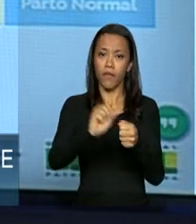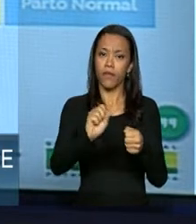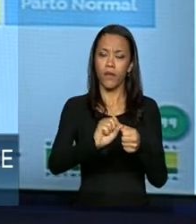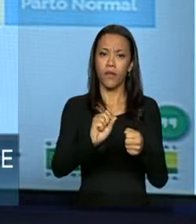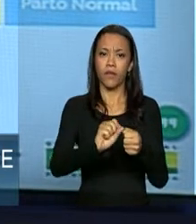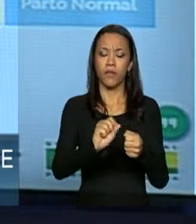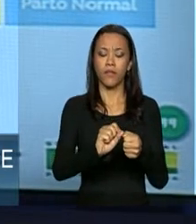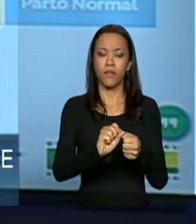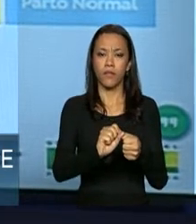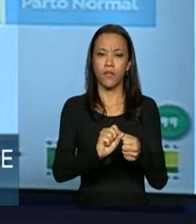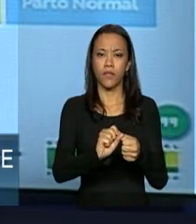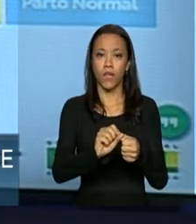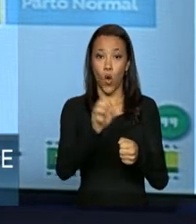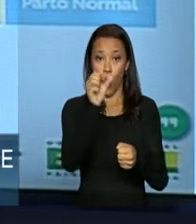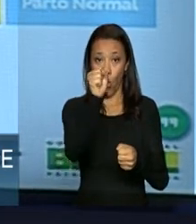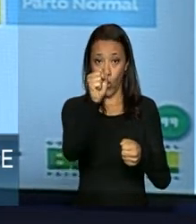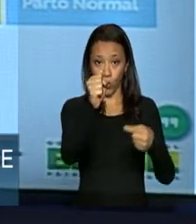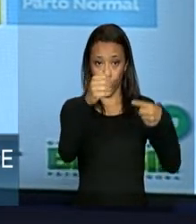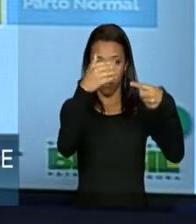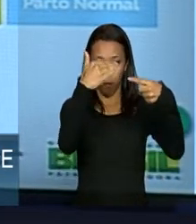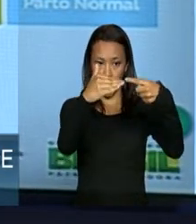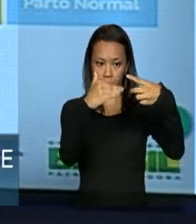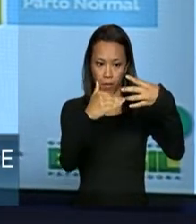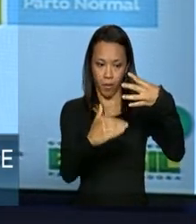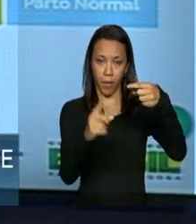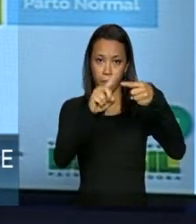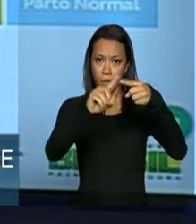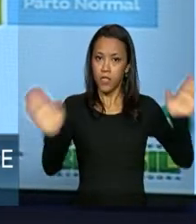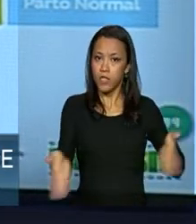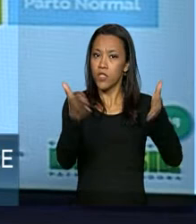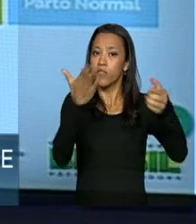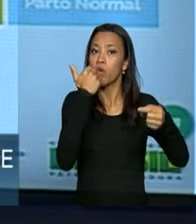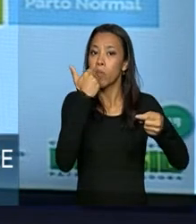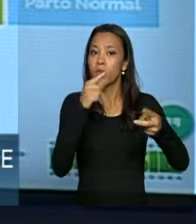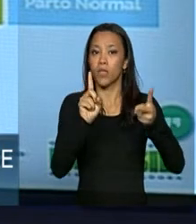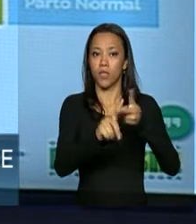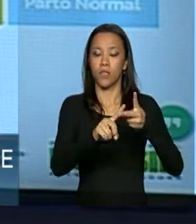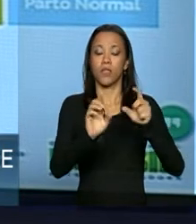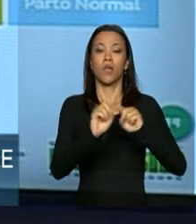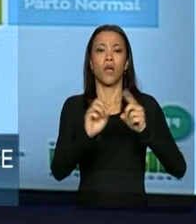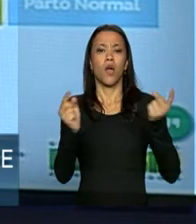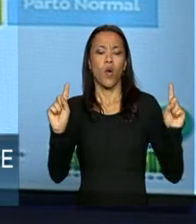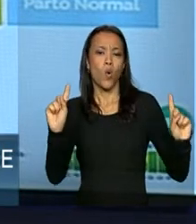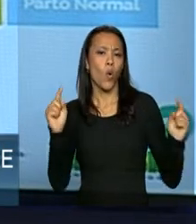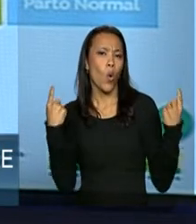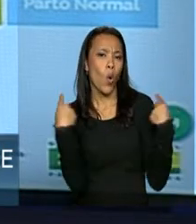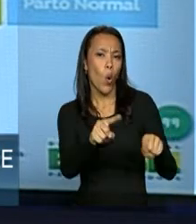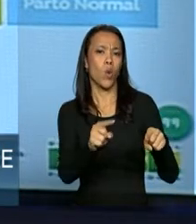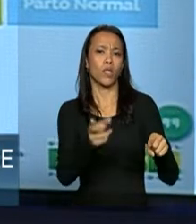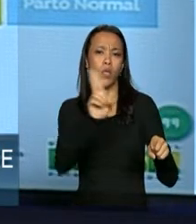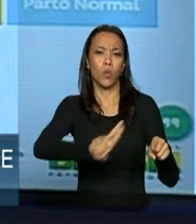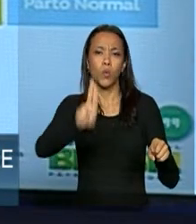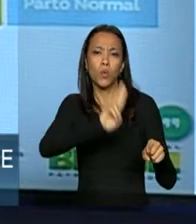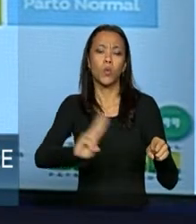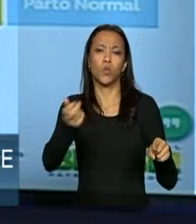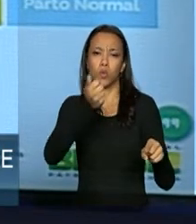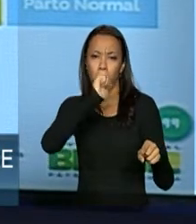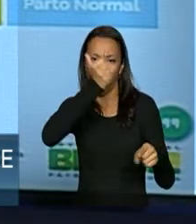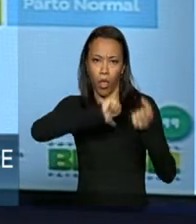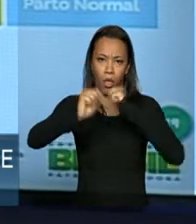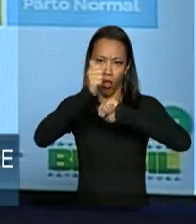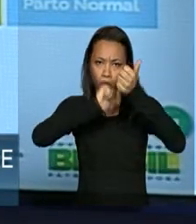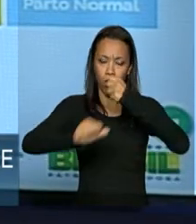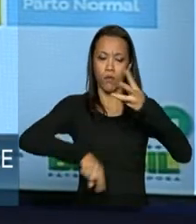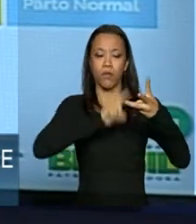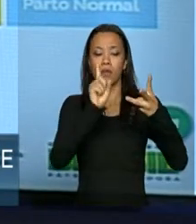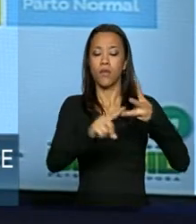grandes oito eixos. Incentivo à alimentação saudável, enfrentamento ao uso abusivo do álcool, incentivo